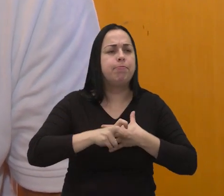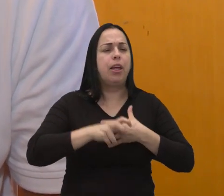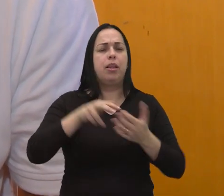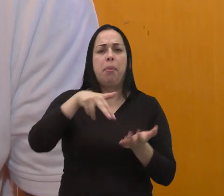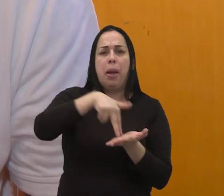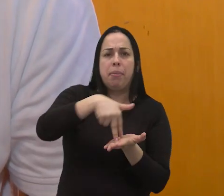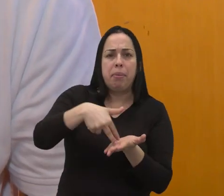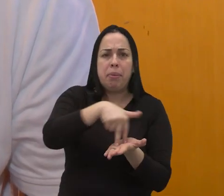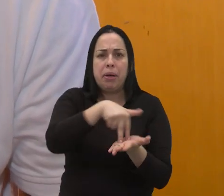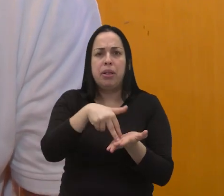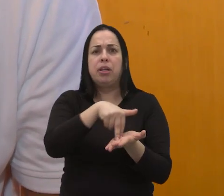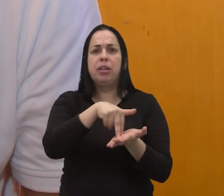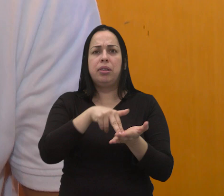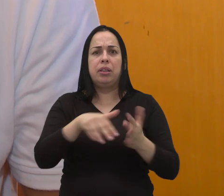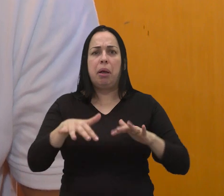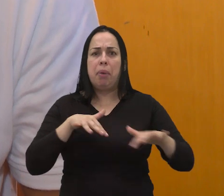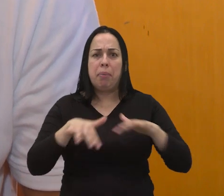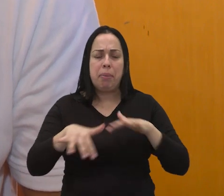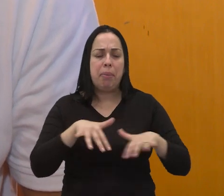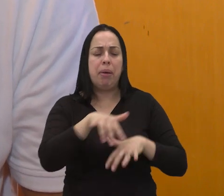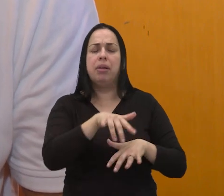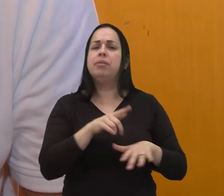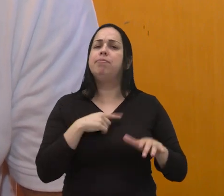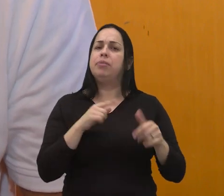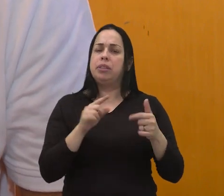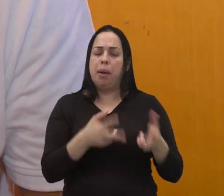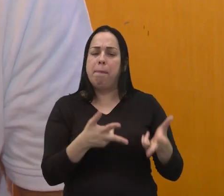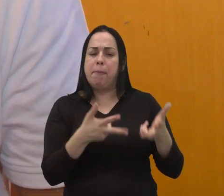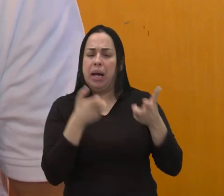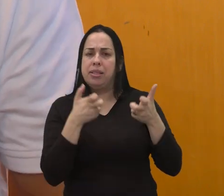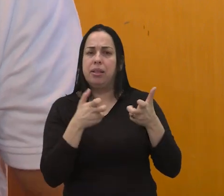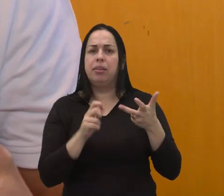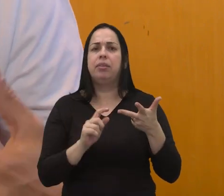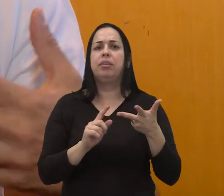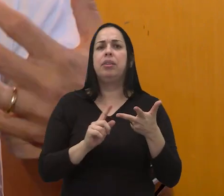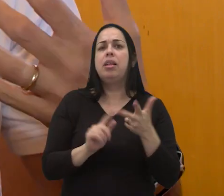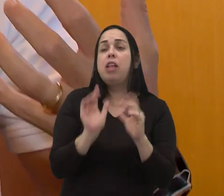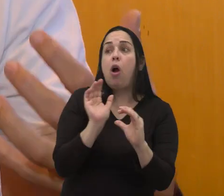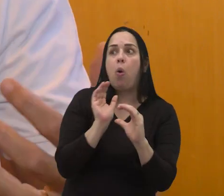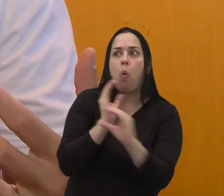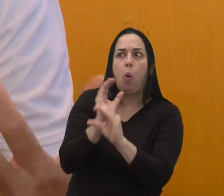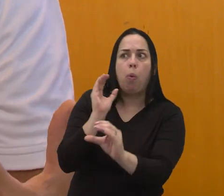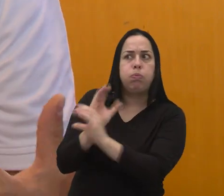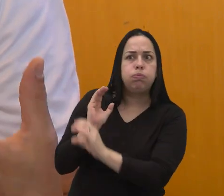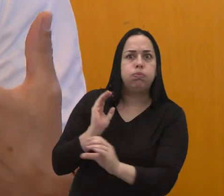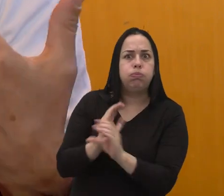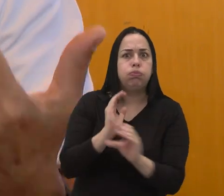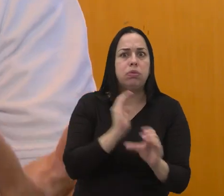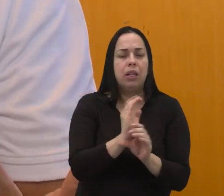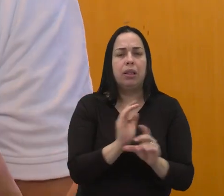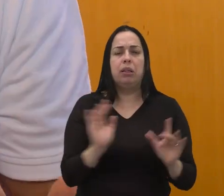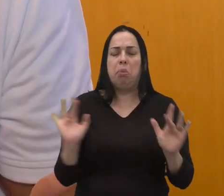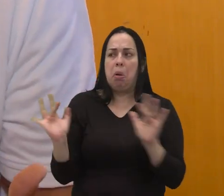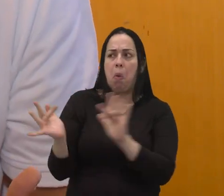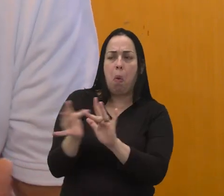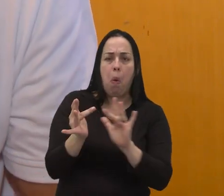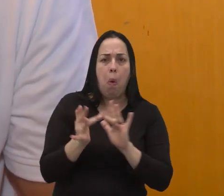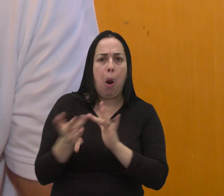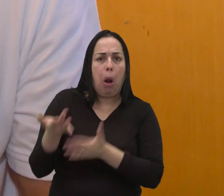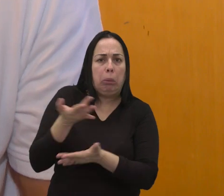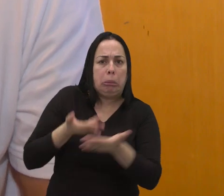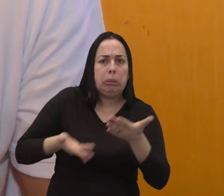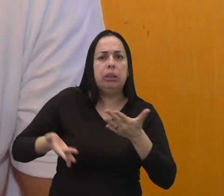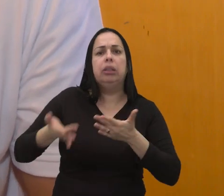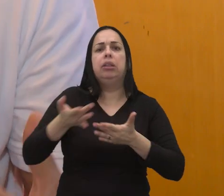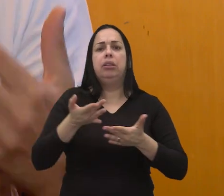alterações motoras, desde muito cedo, alterações na comunicação e na interação